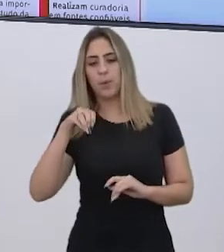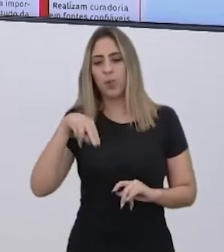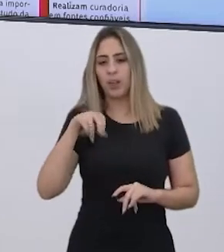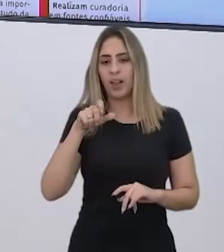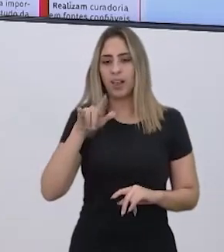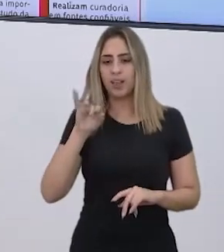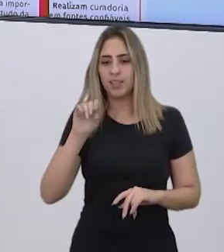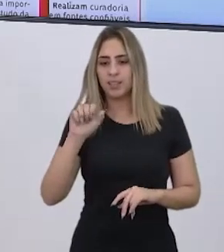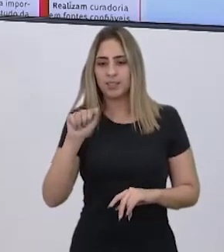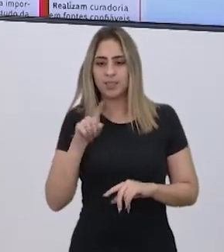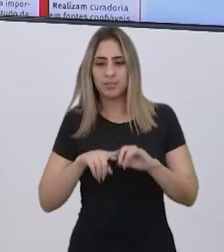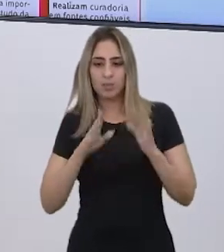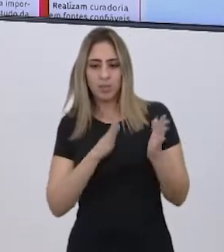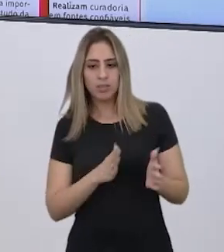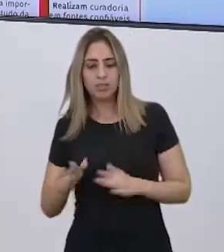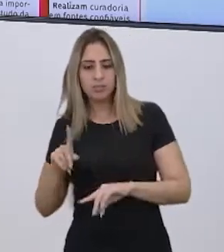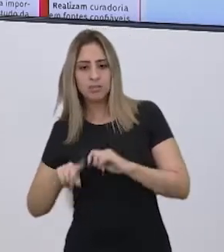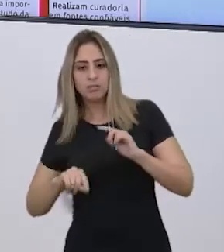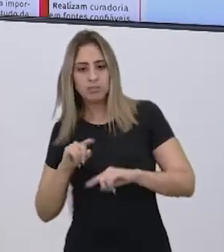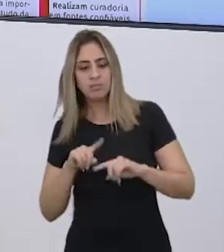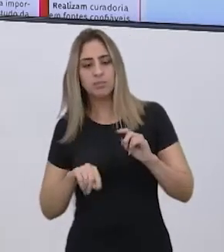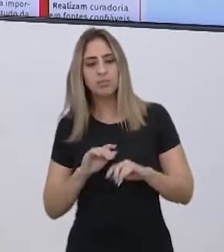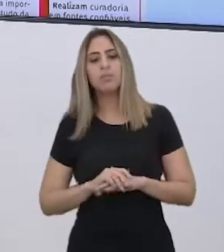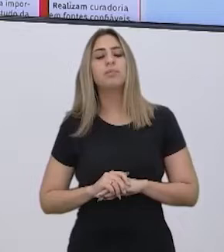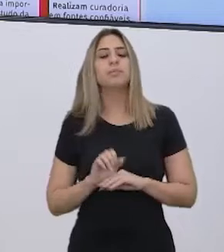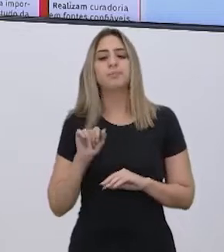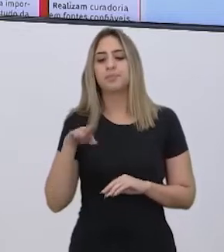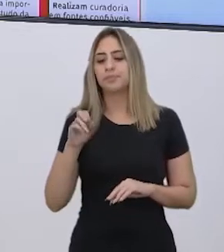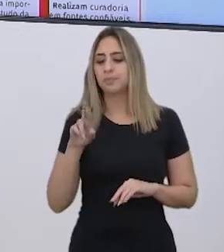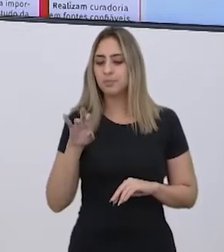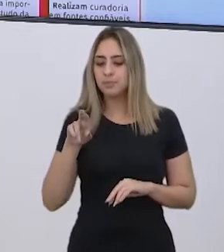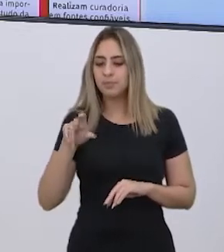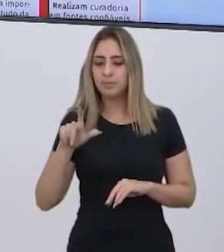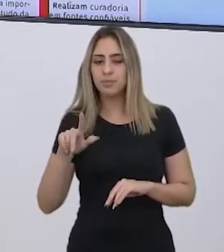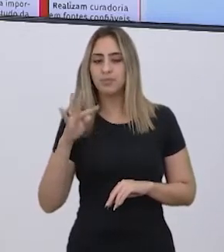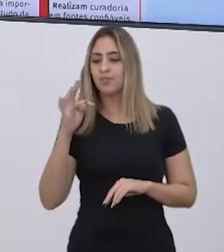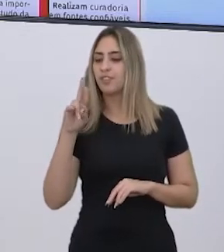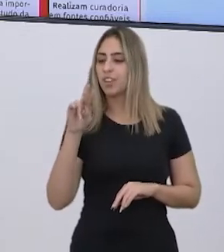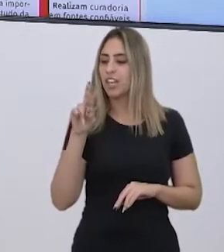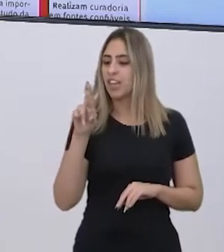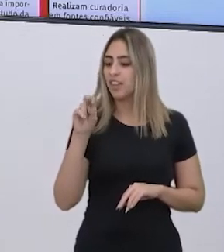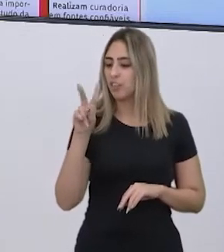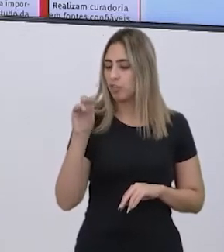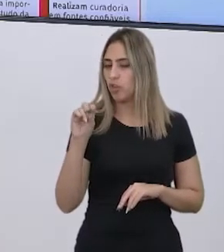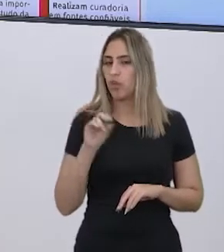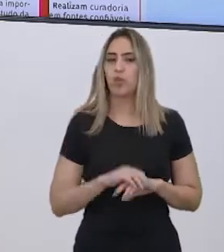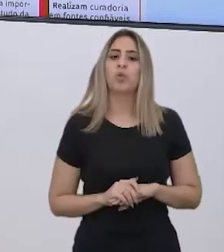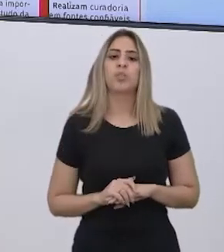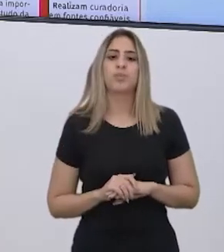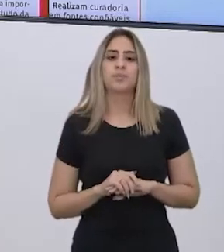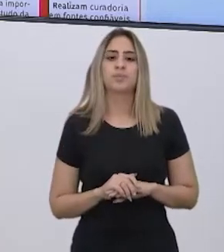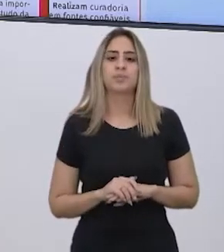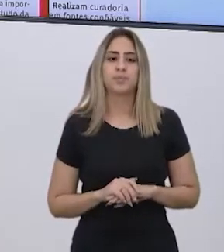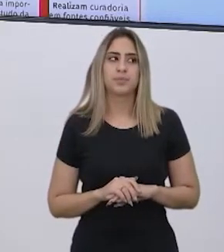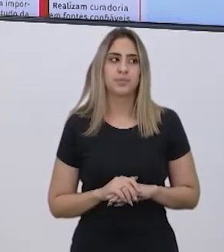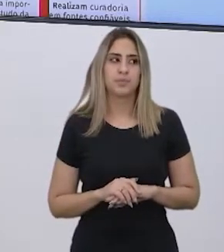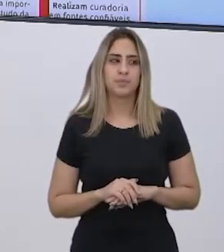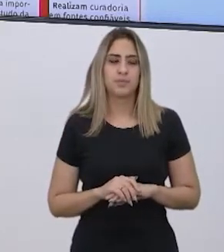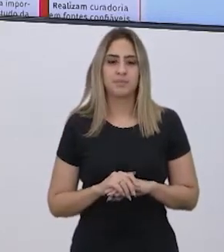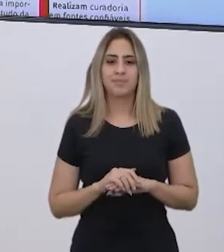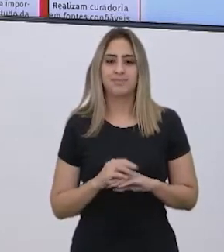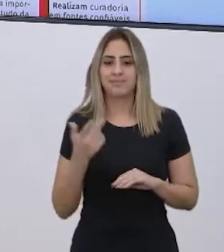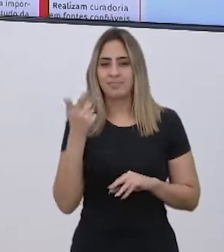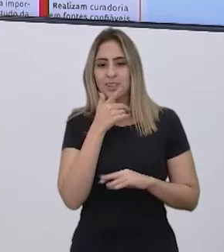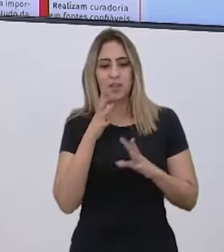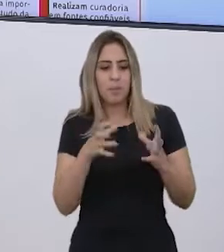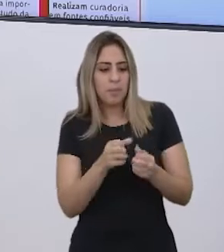é uma produção material. E nós temos produções imateriais, como, por exemplo, o frevo é uma produção imaterial. Você não consegue pegar no frevo.